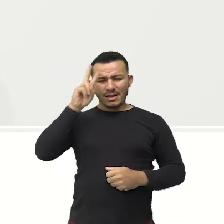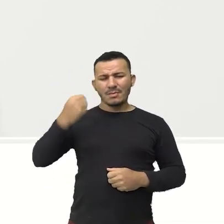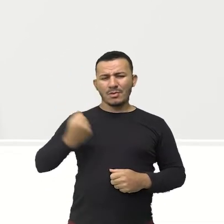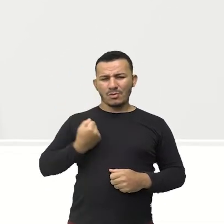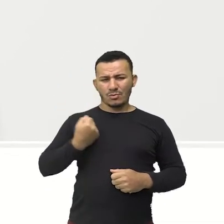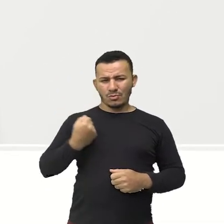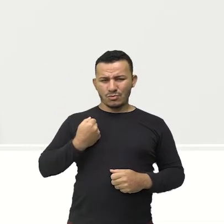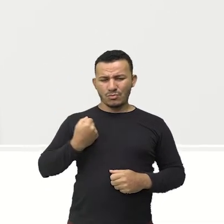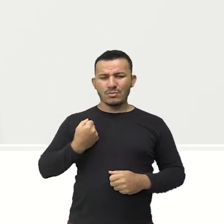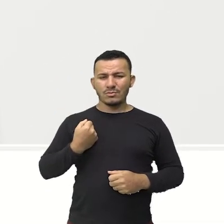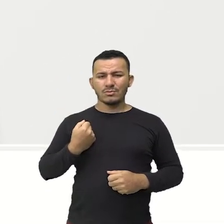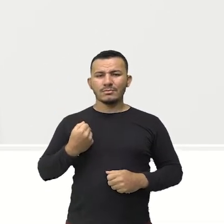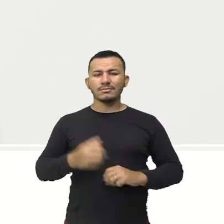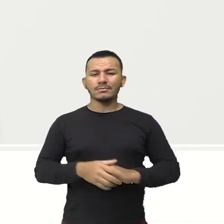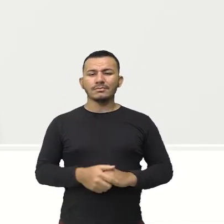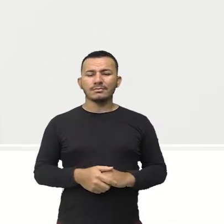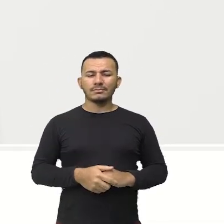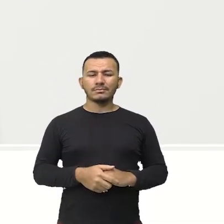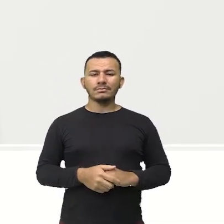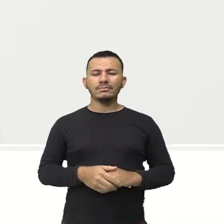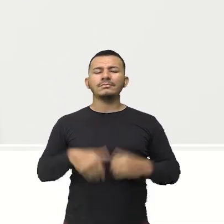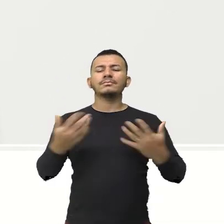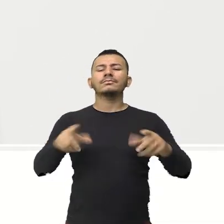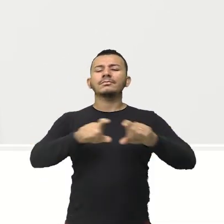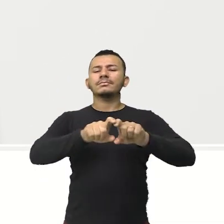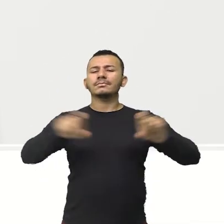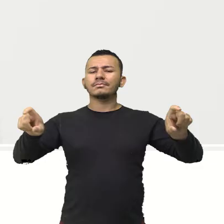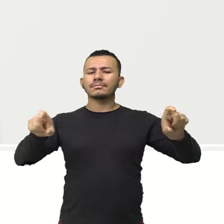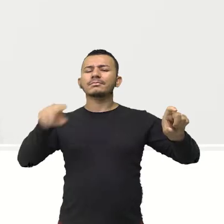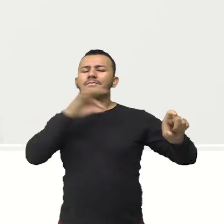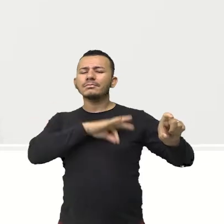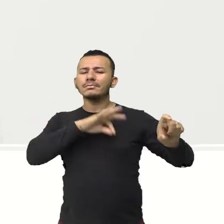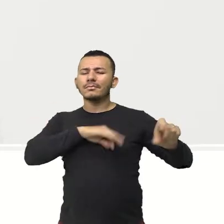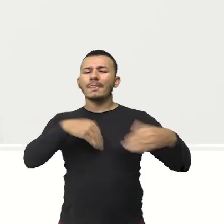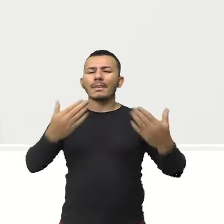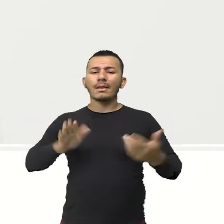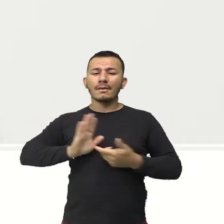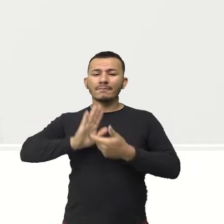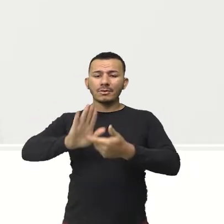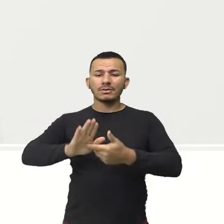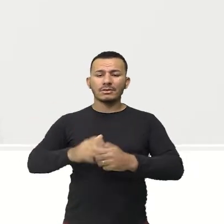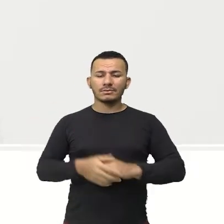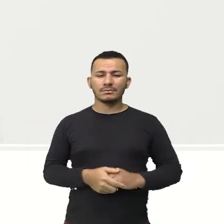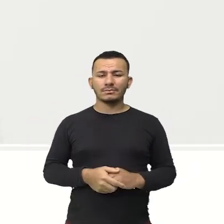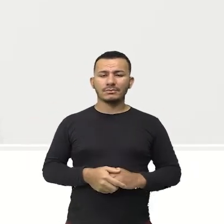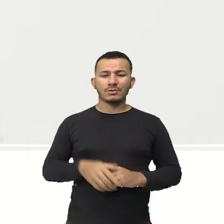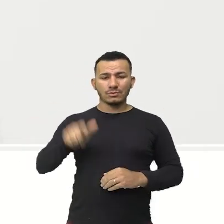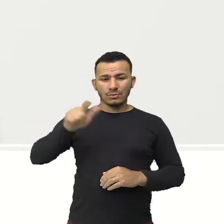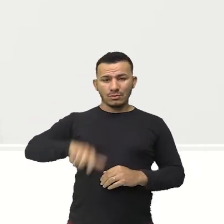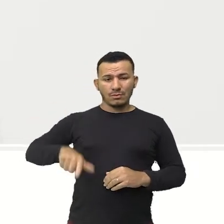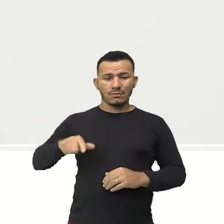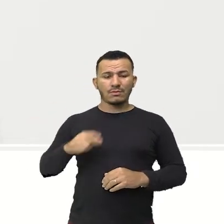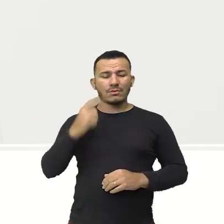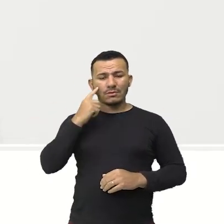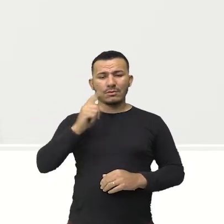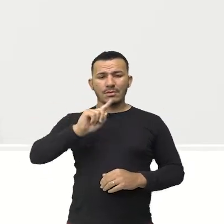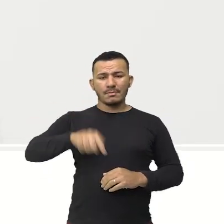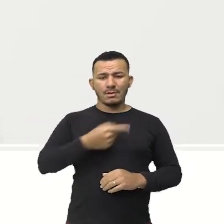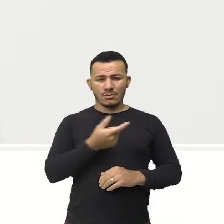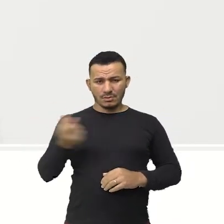numérico da expressão algébrica. Qual é a expressão que representa o salário aí do garçom? Vou repetir ela bem aqui, ó.